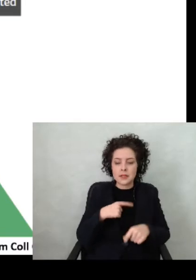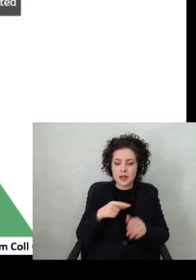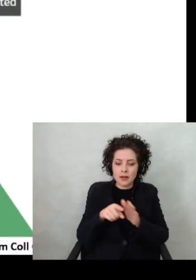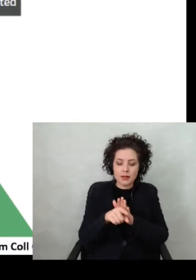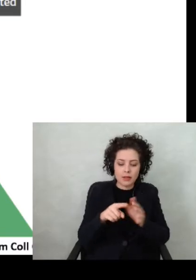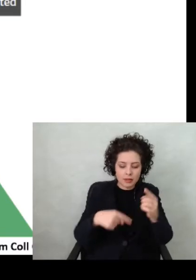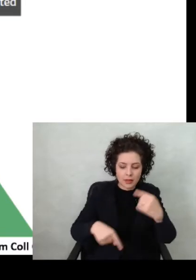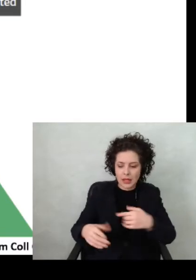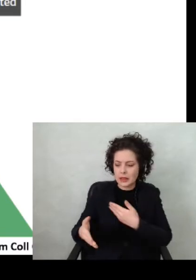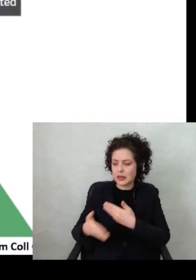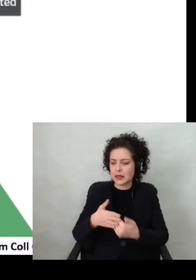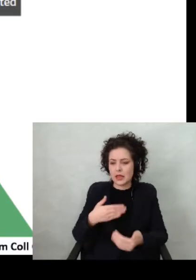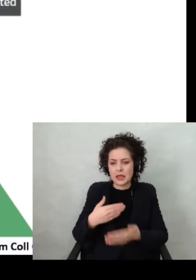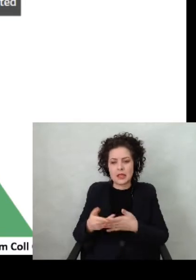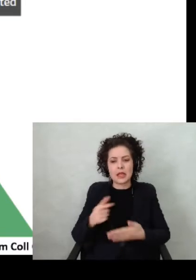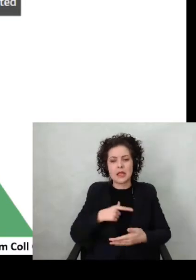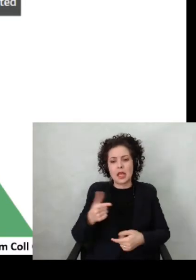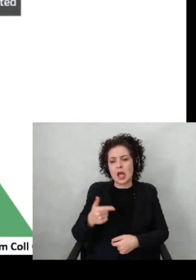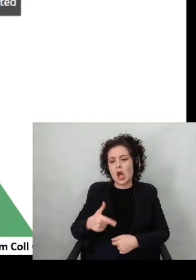outros